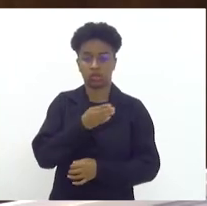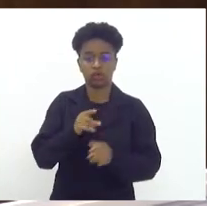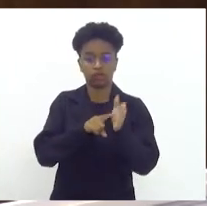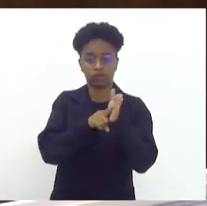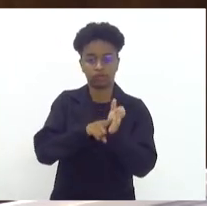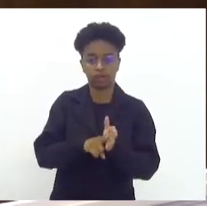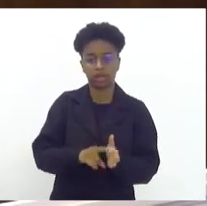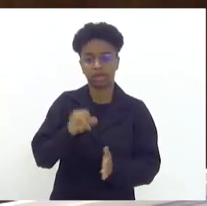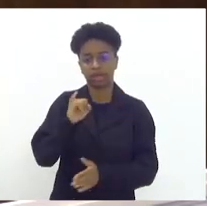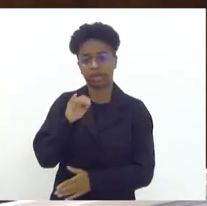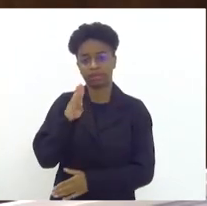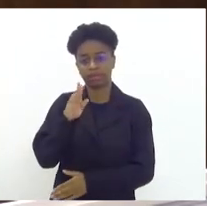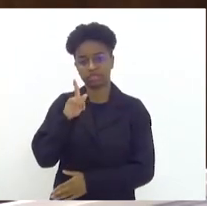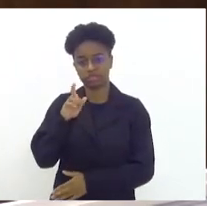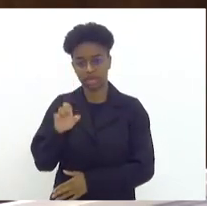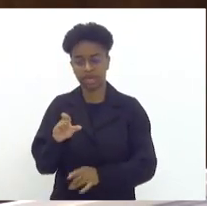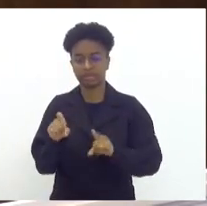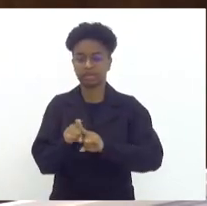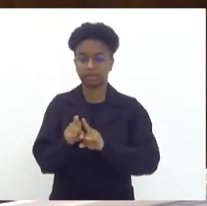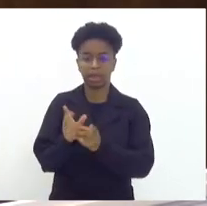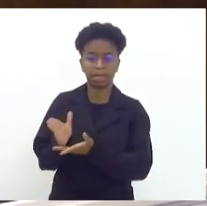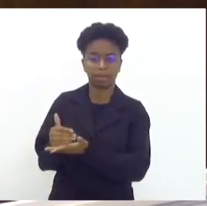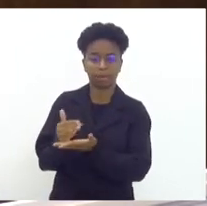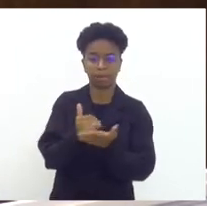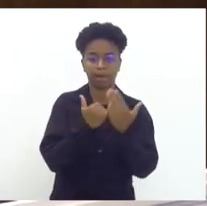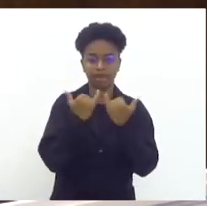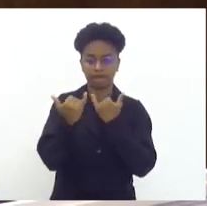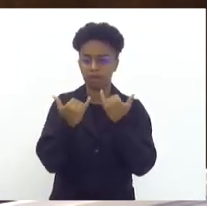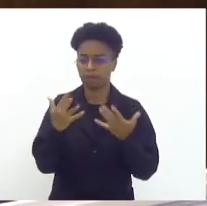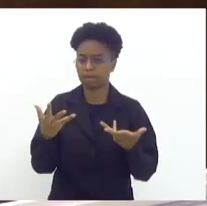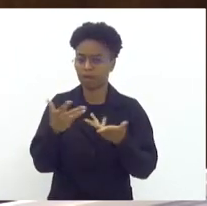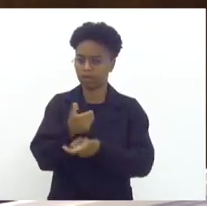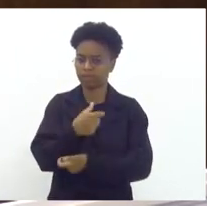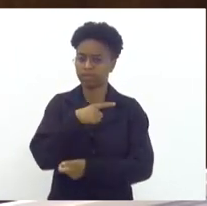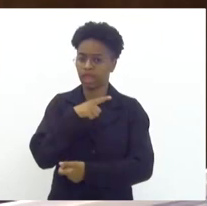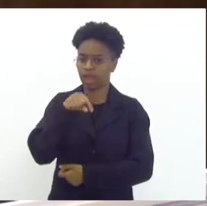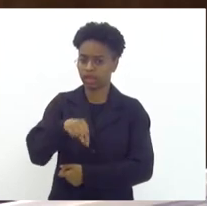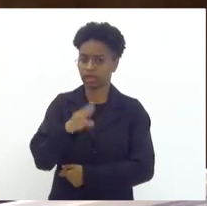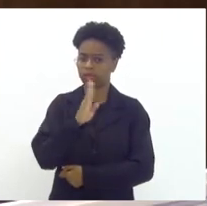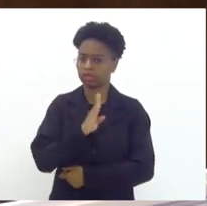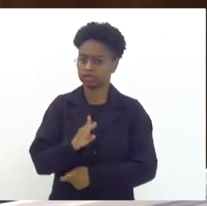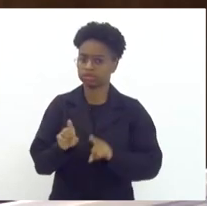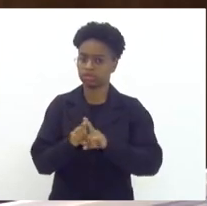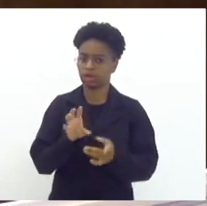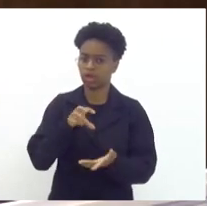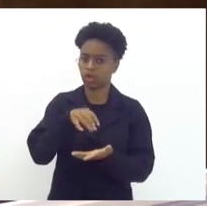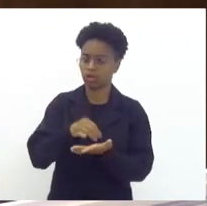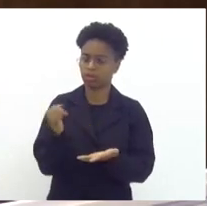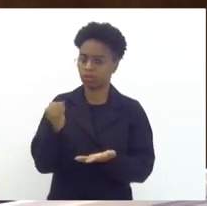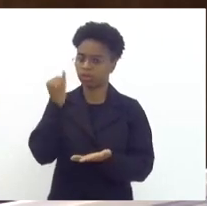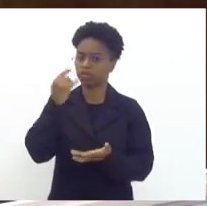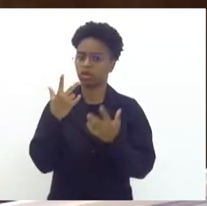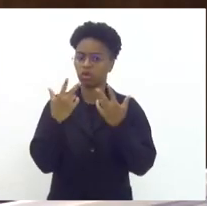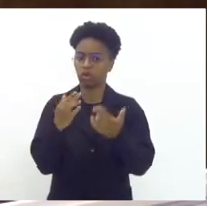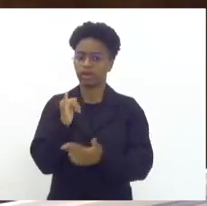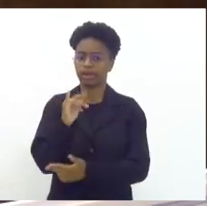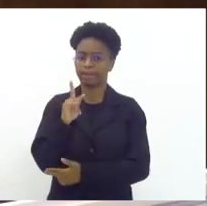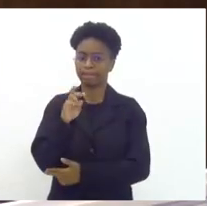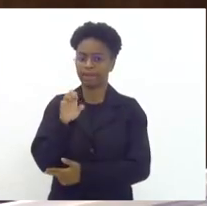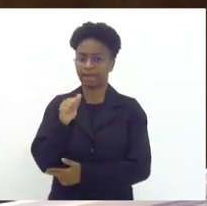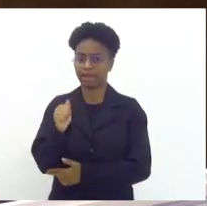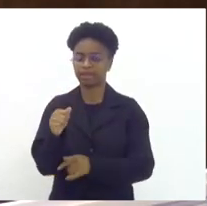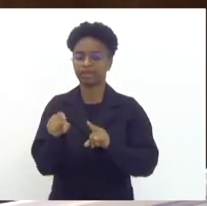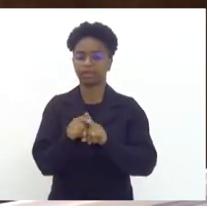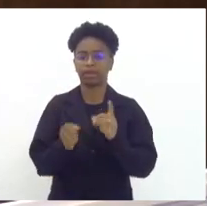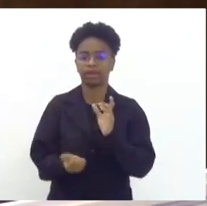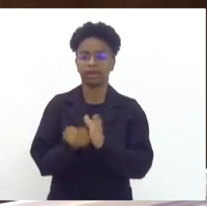toda banco de dados maravilhoso com esse país tem e não órgão tão competente como ideia crie também